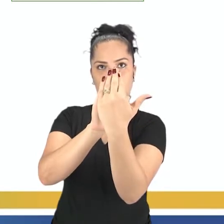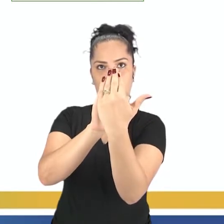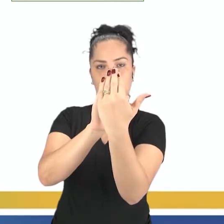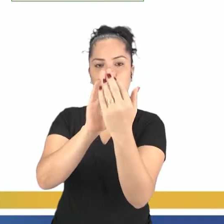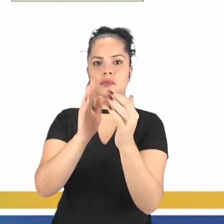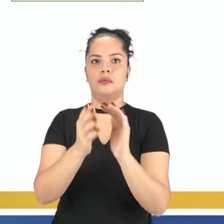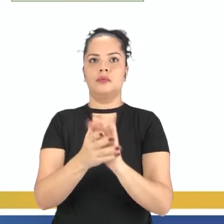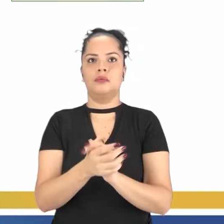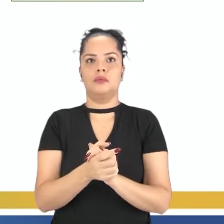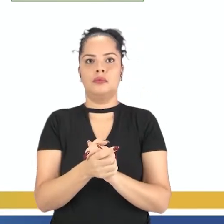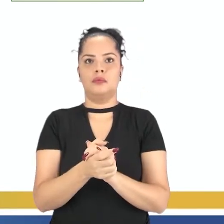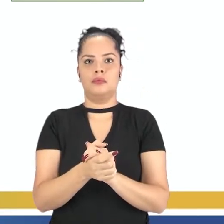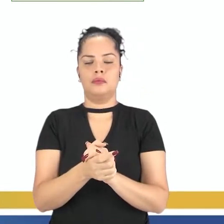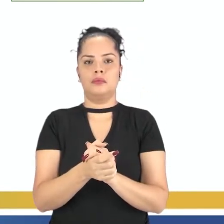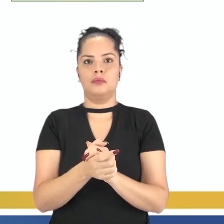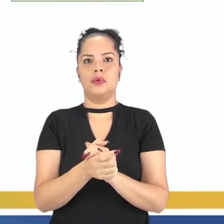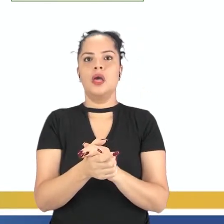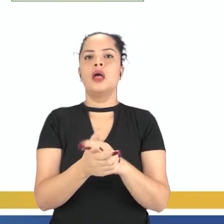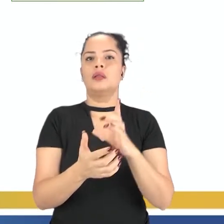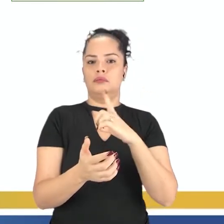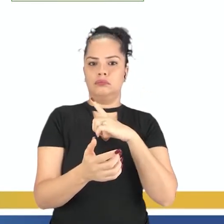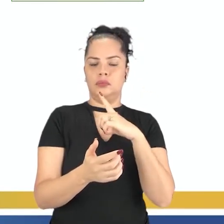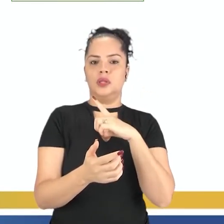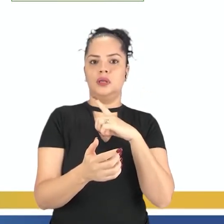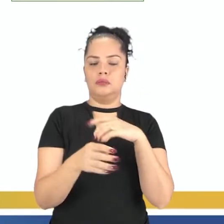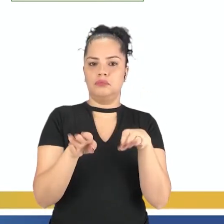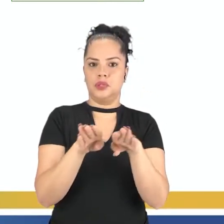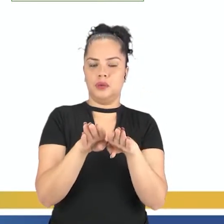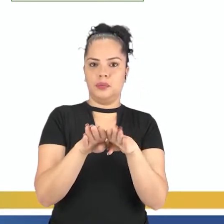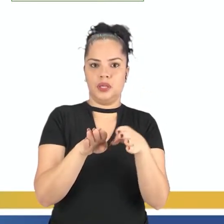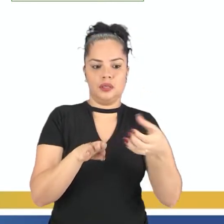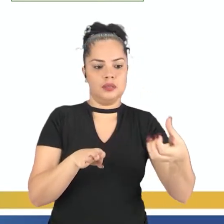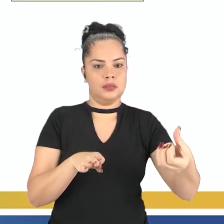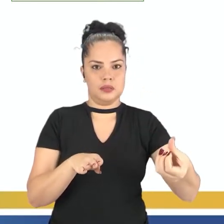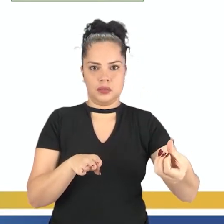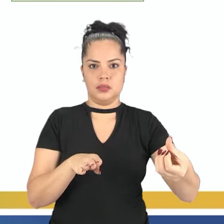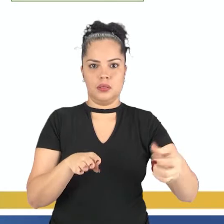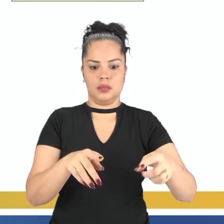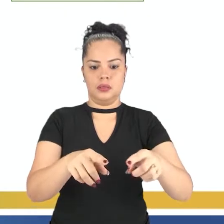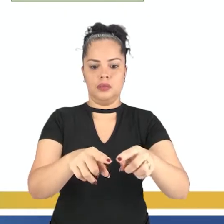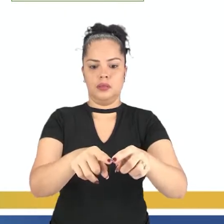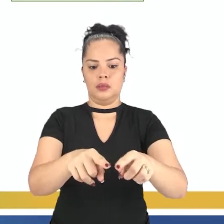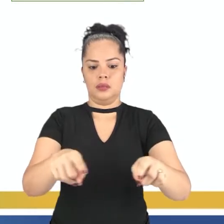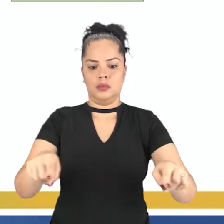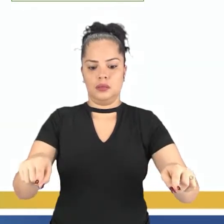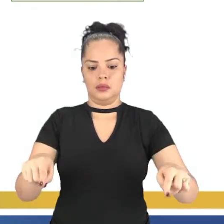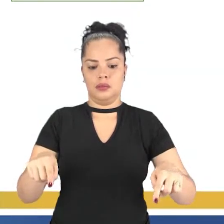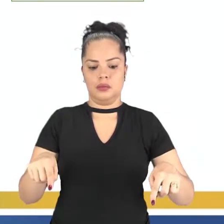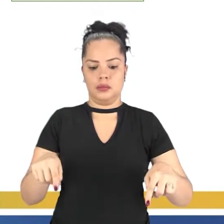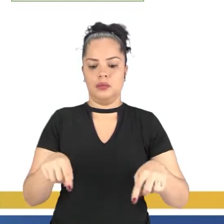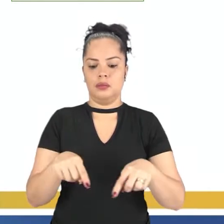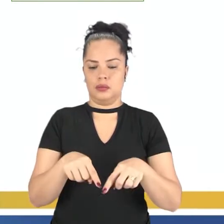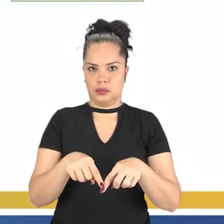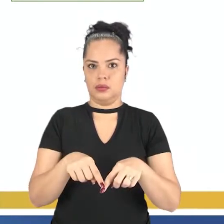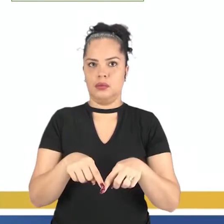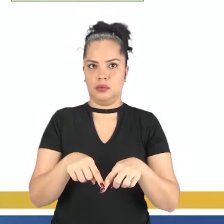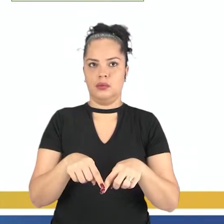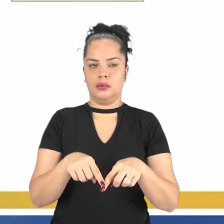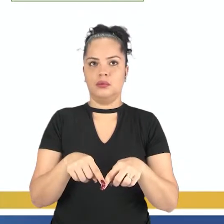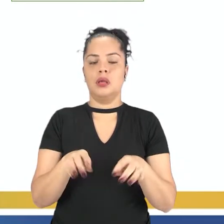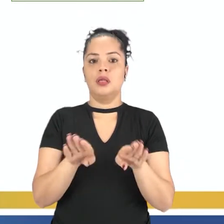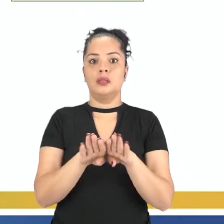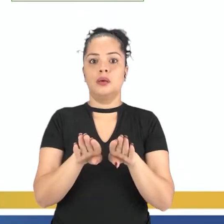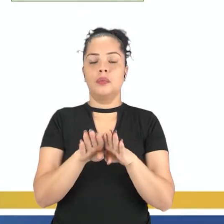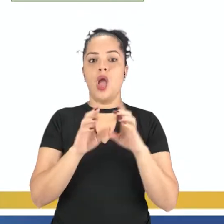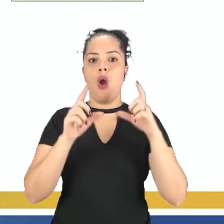Aqui pirâmide hexagonal, porque a base é formada por um hexágono. E aqui nós temos um exemplo, né, de um ponto turístico